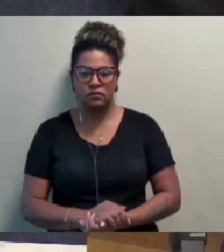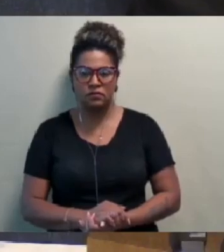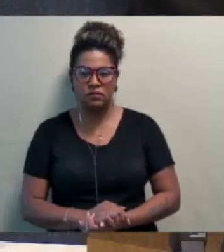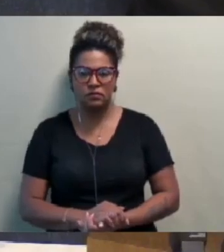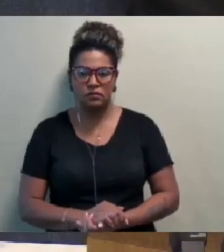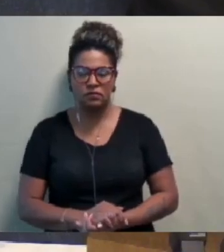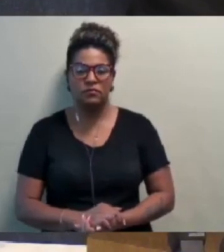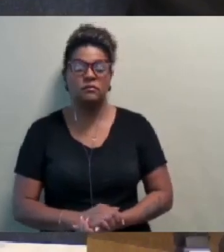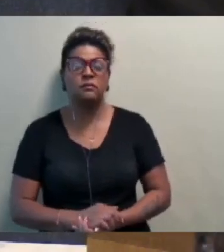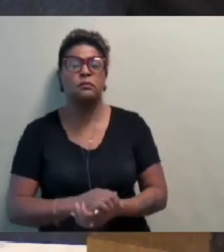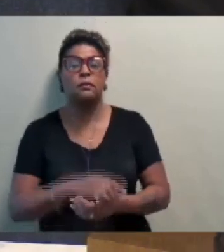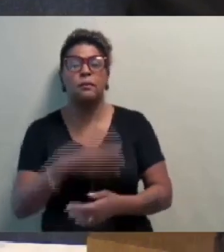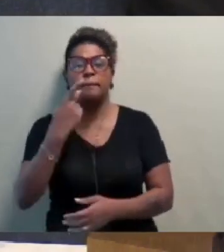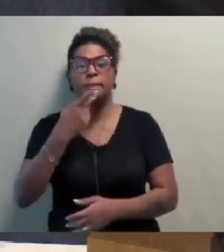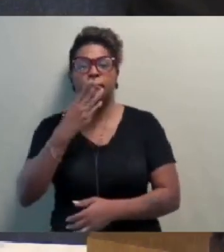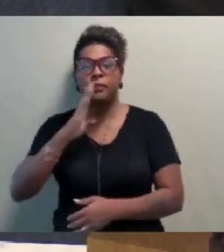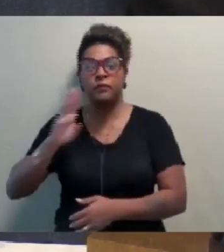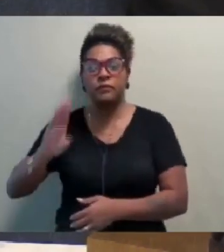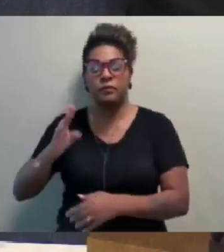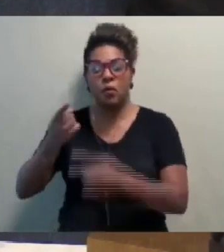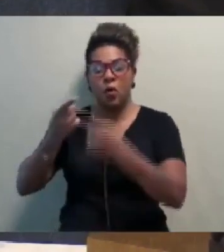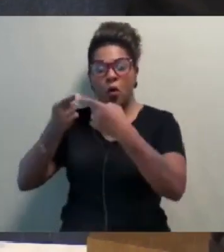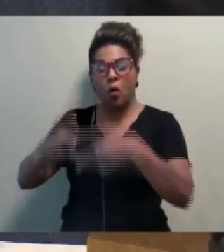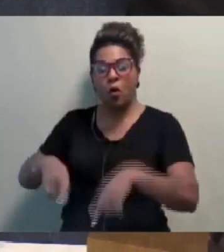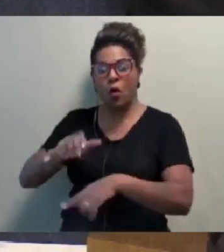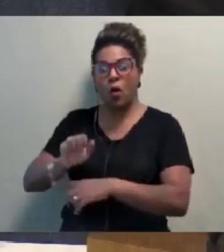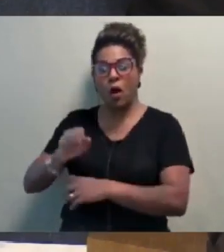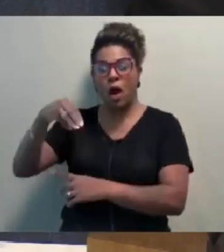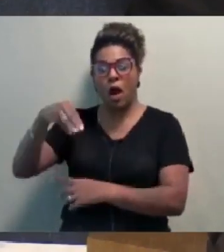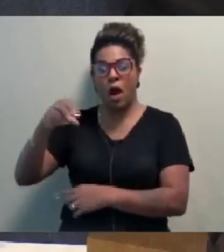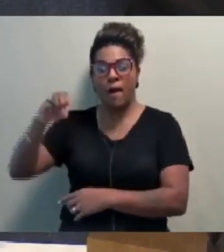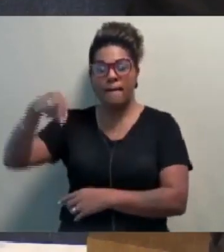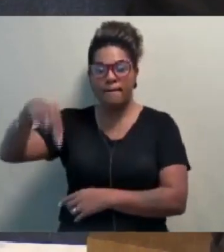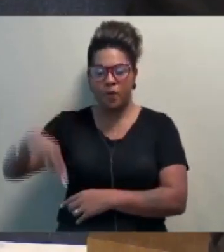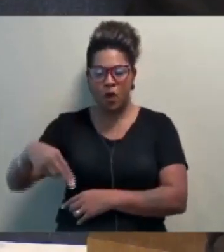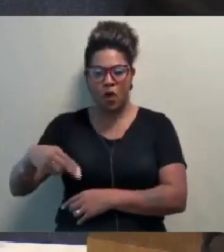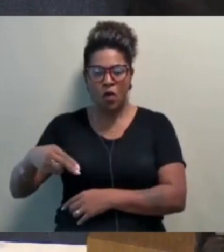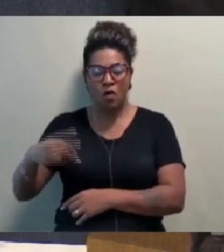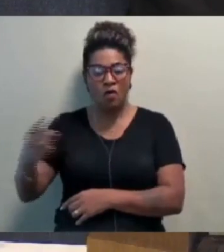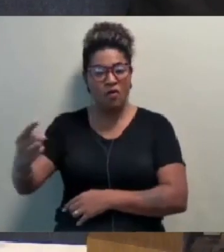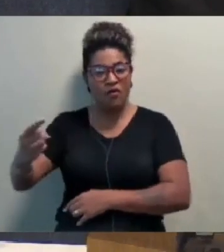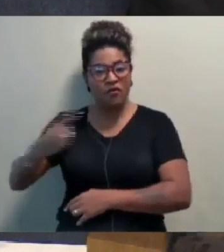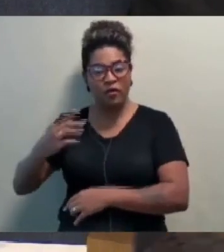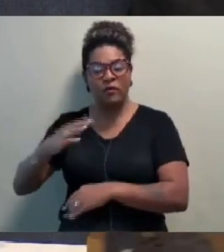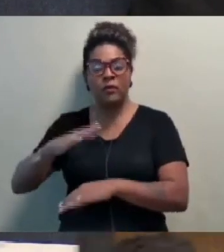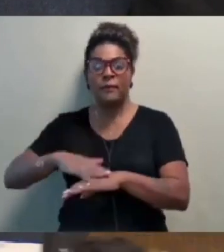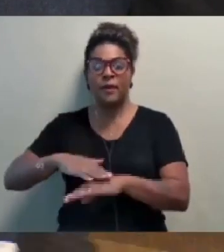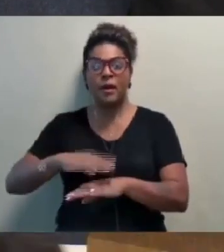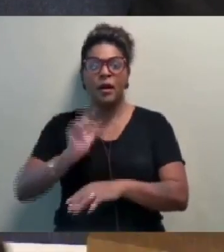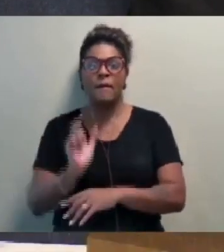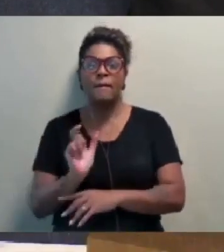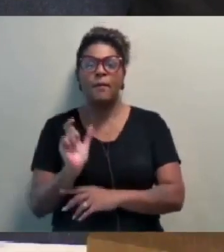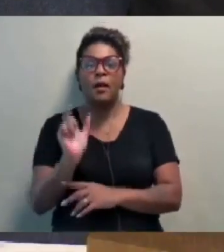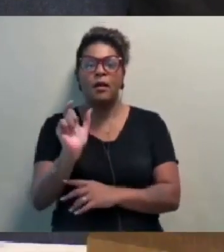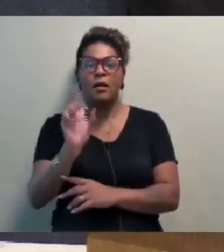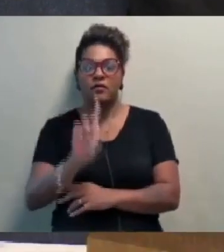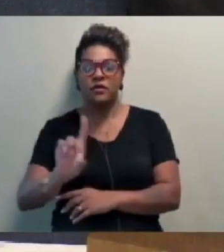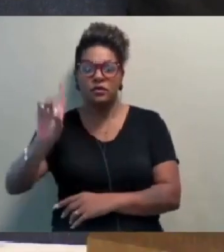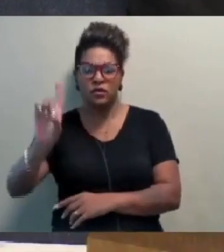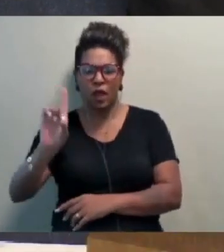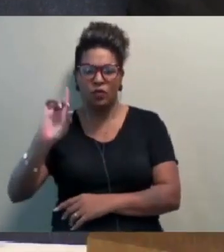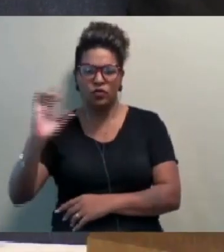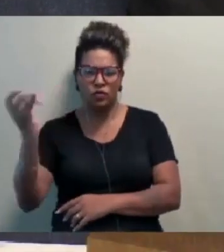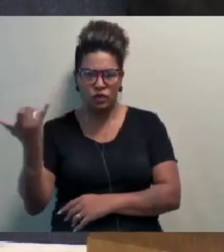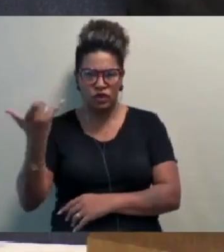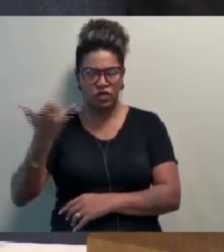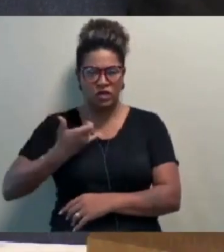Profecia contra Amon. Veio a minha palavra do Senhor dizendo: Filho do homem,